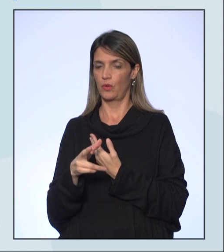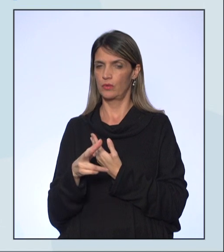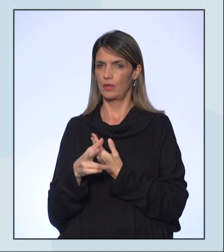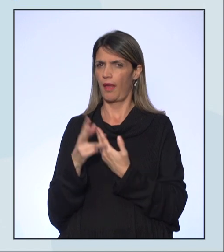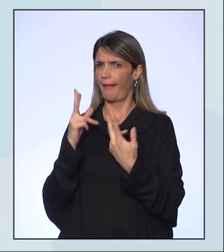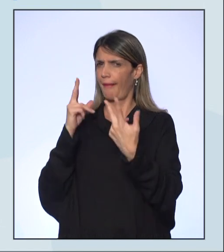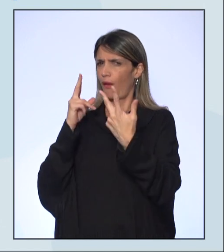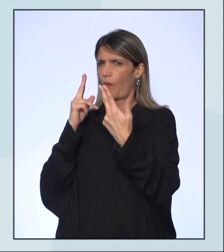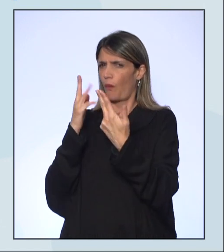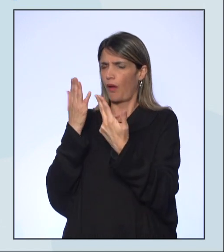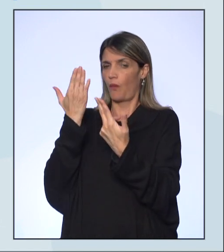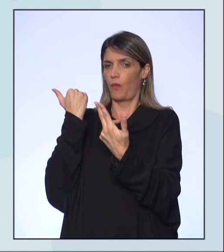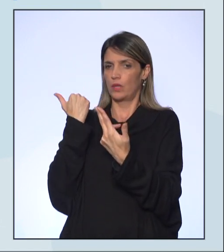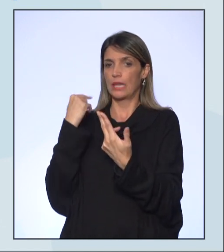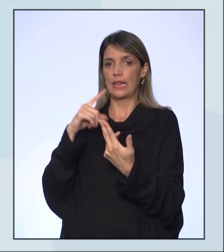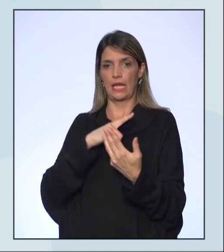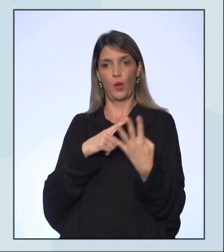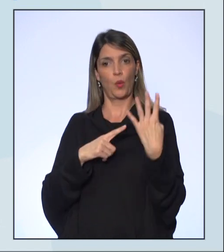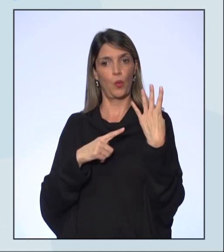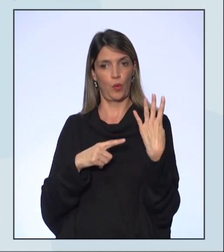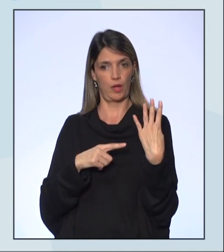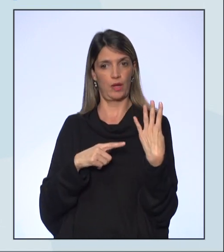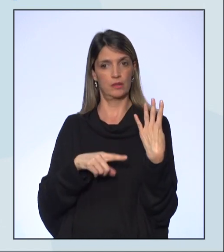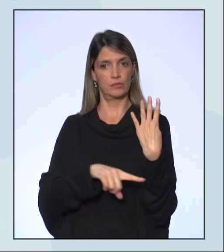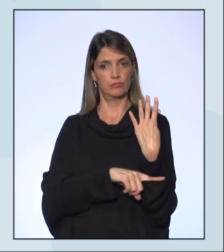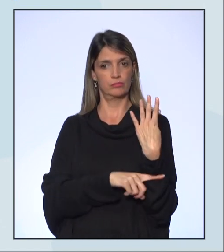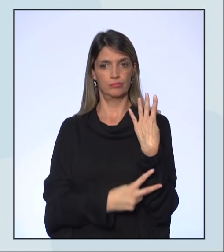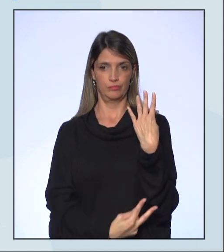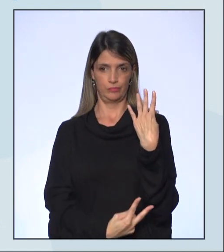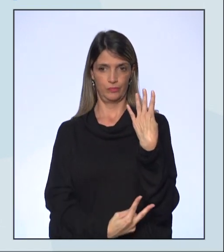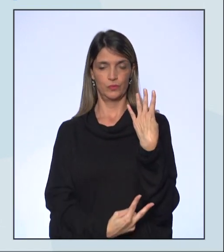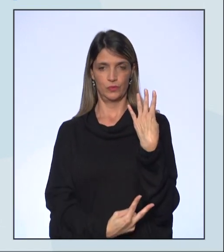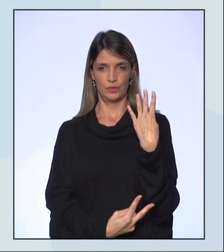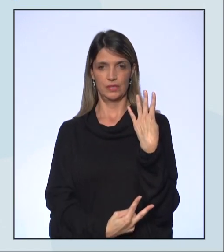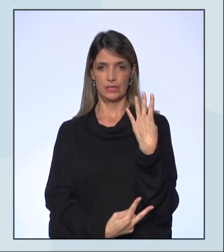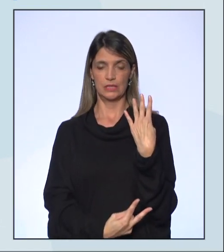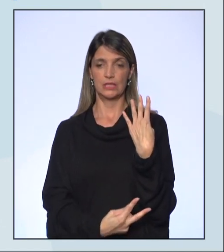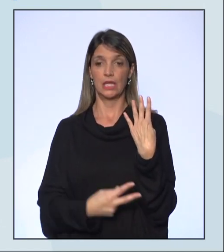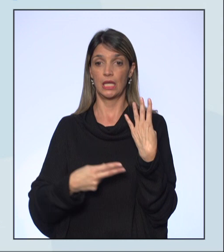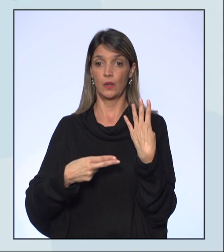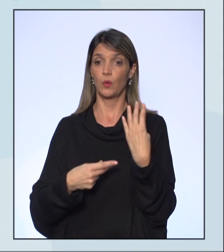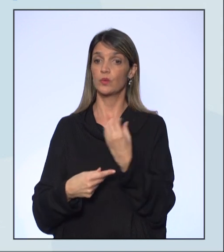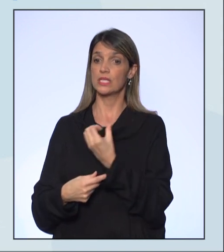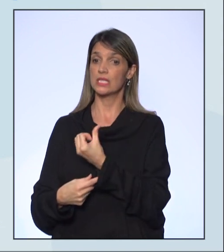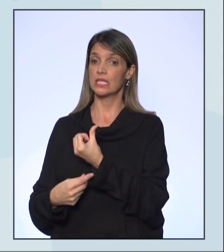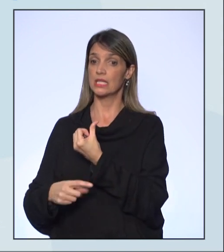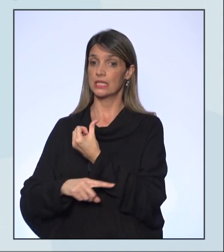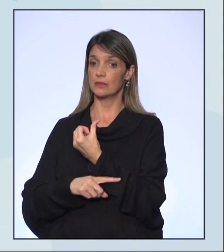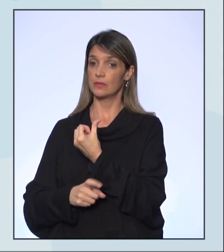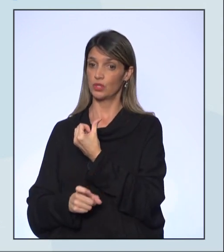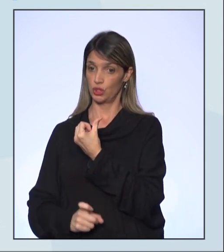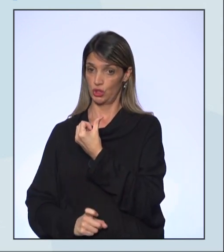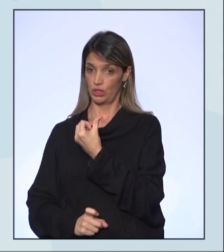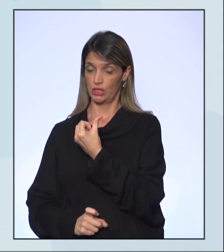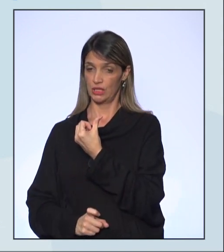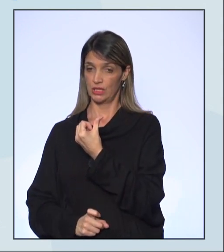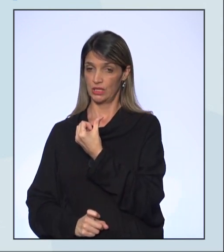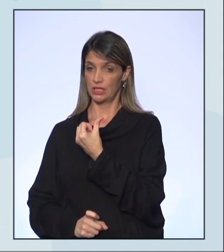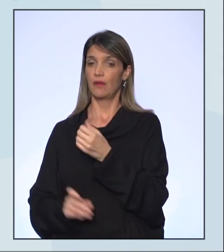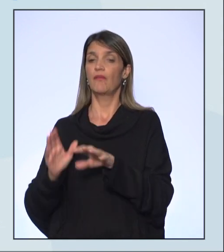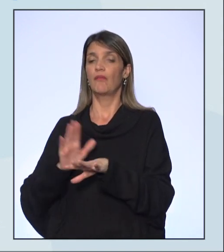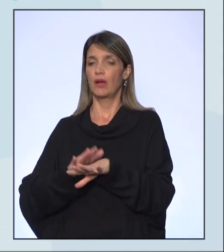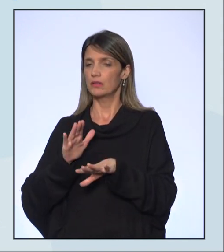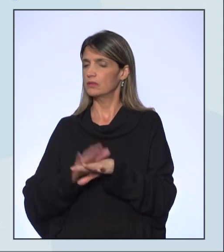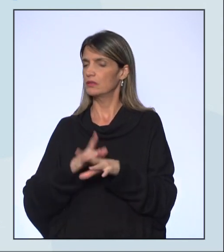ideia, nós temos 4 está para 2, como 6 está para x. fazendo a